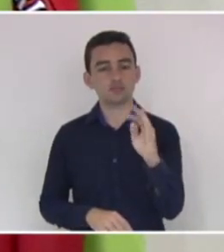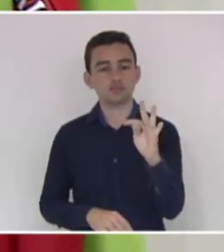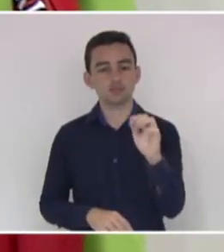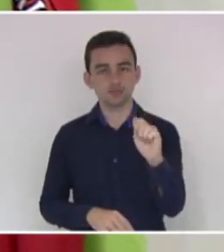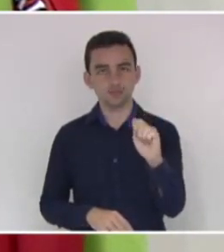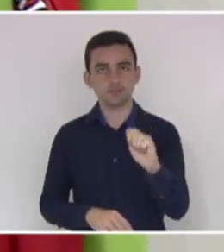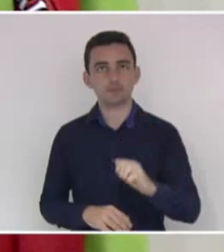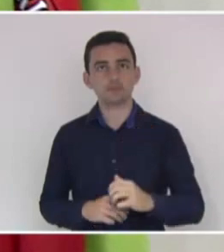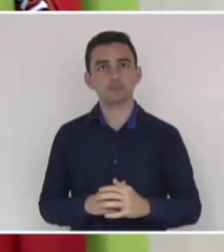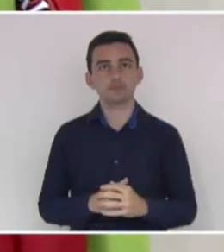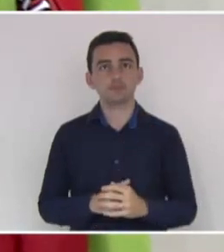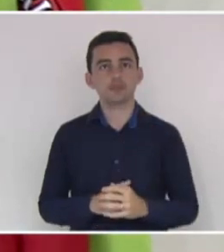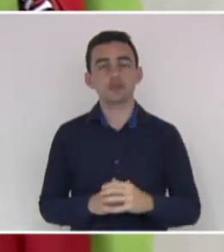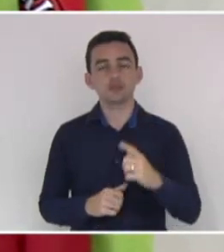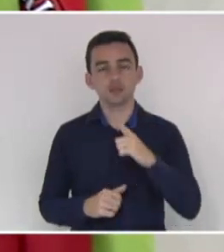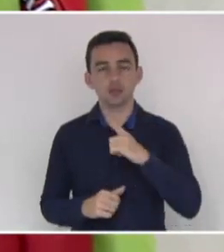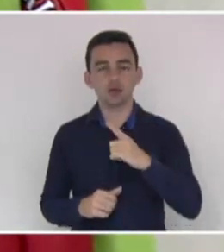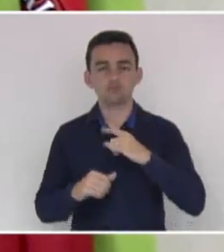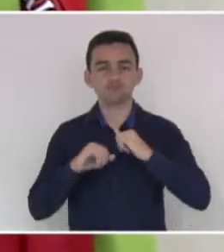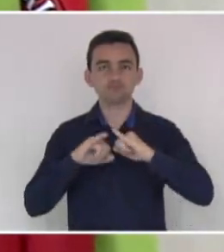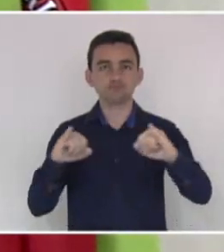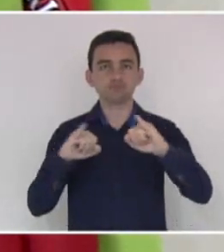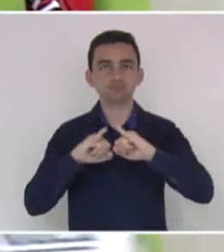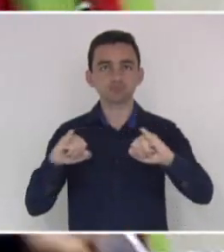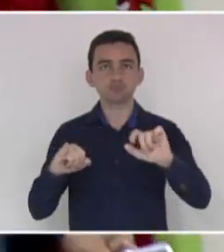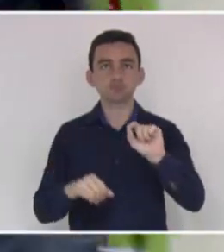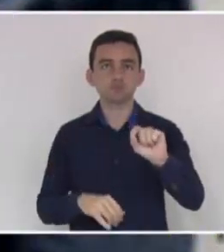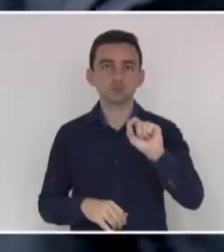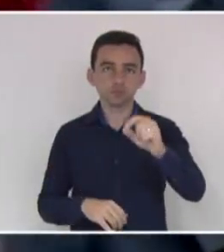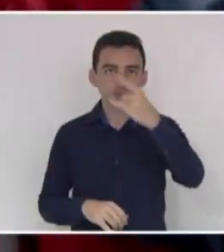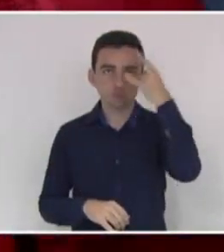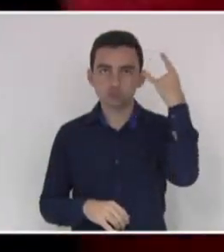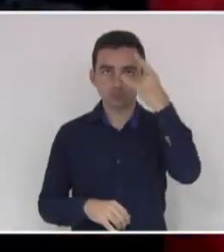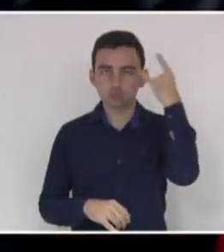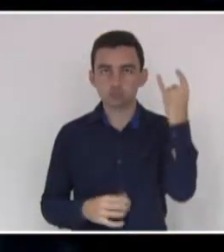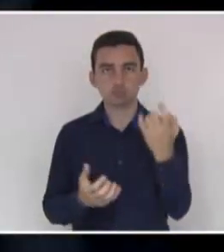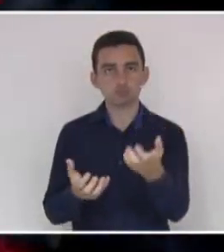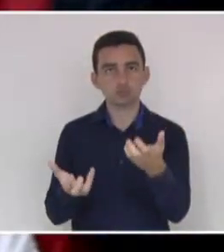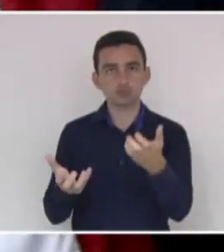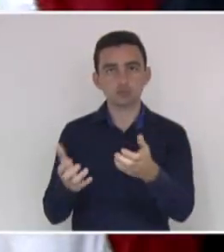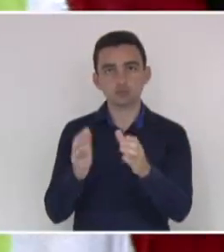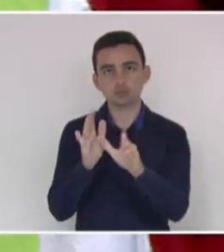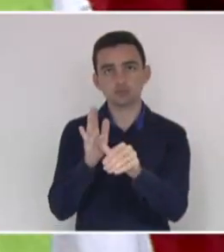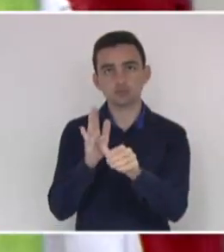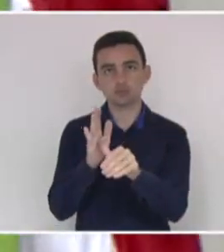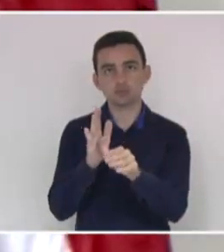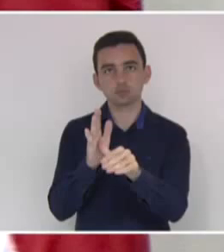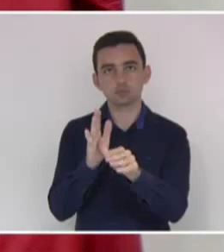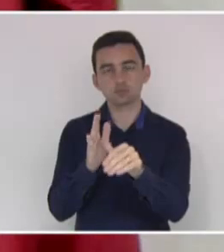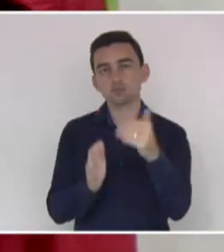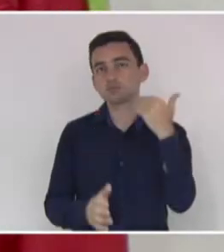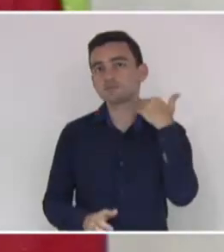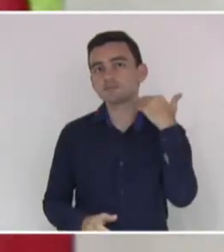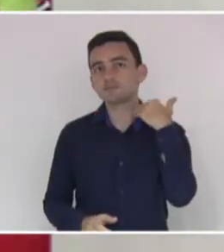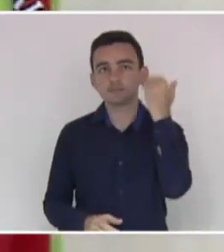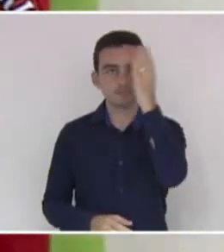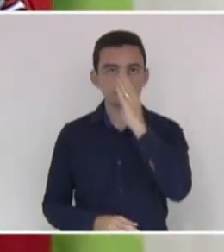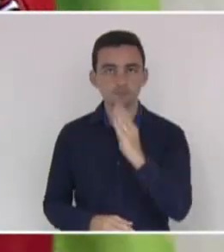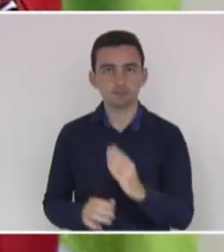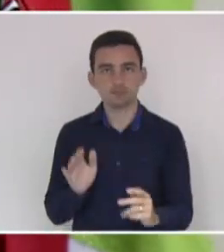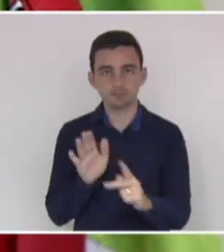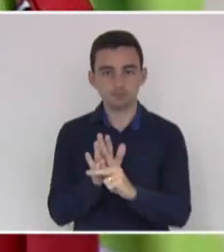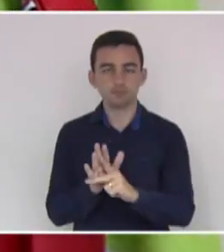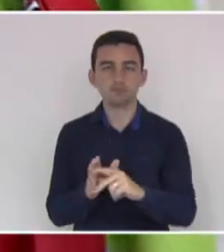de criminosos tentando assaltar mais uma vez a agência do Banco do Brasil, de São João